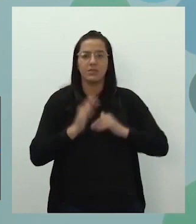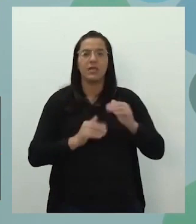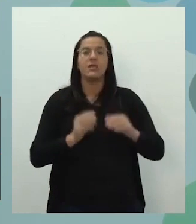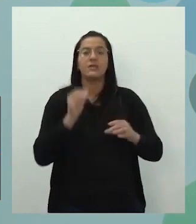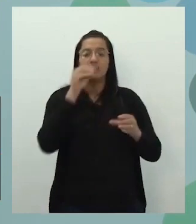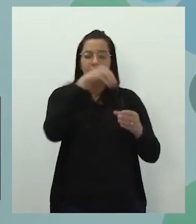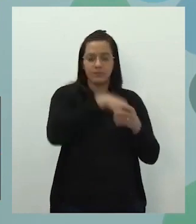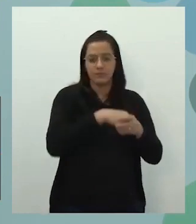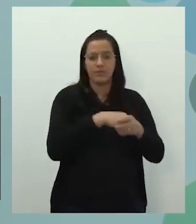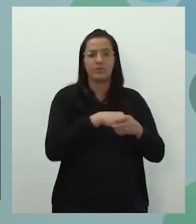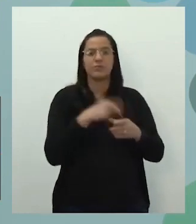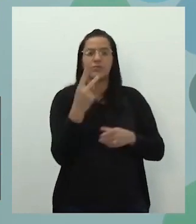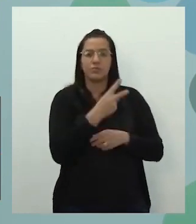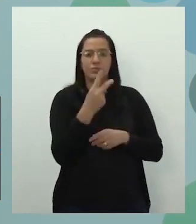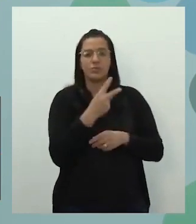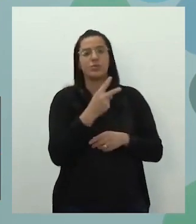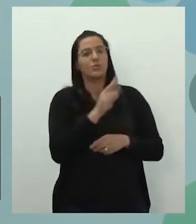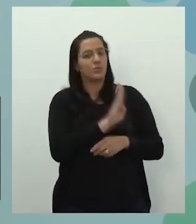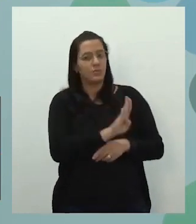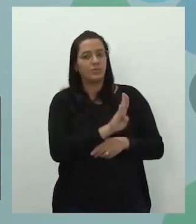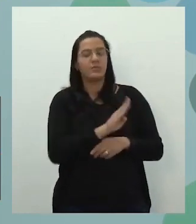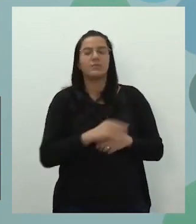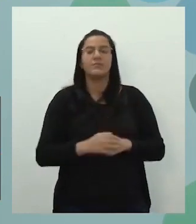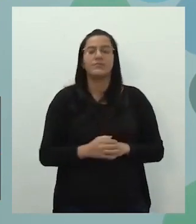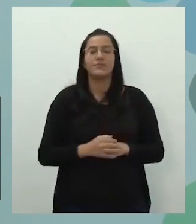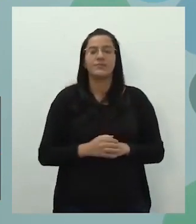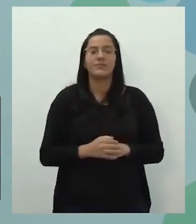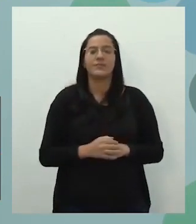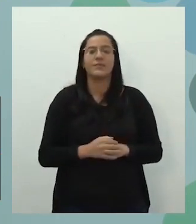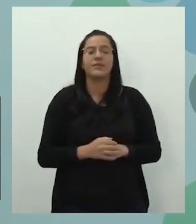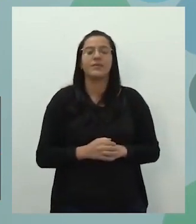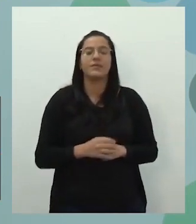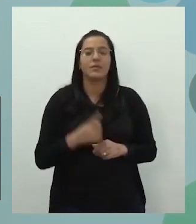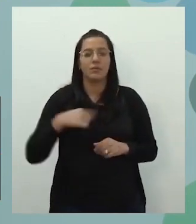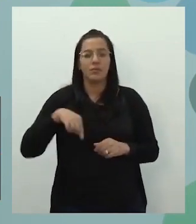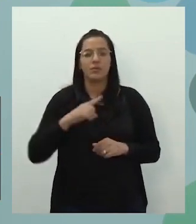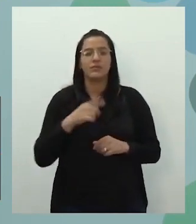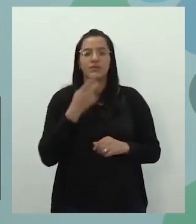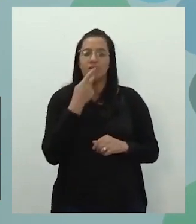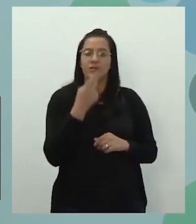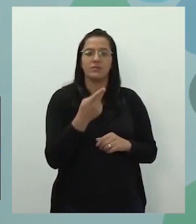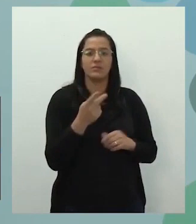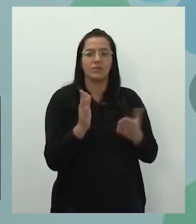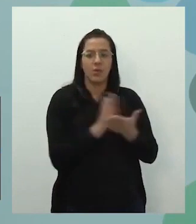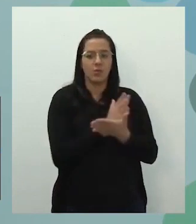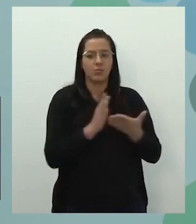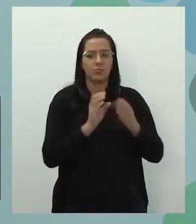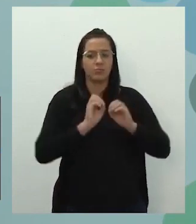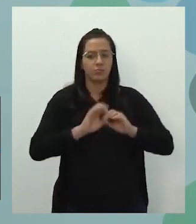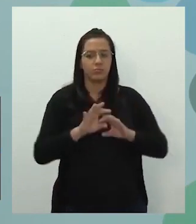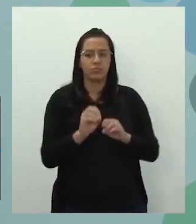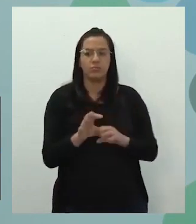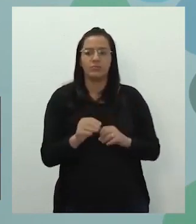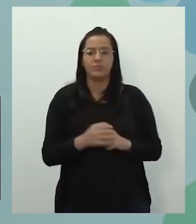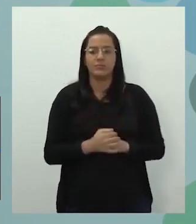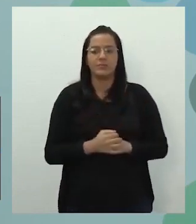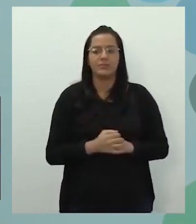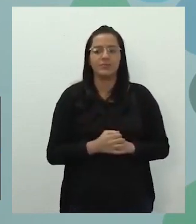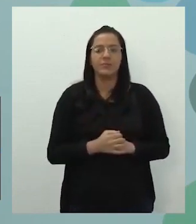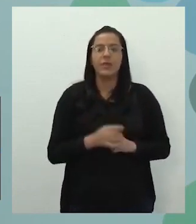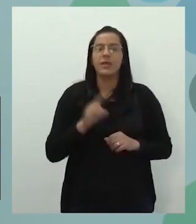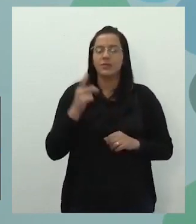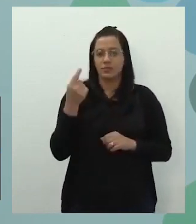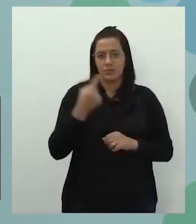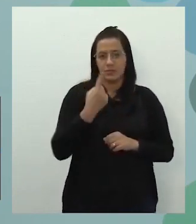Então, algumas aulas que eu atuei lá na primeira série, nós falamos dessa habilidade. Então, vou citar algumas aulas aqui. Então, no dia 17 de